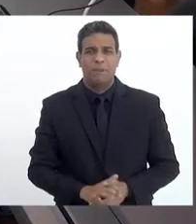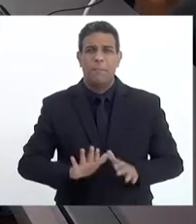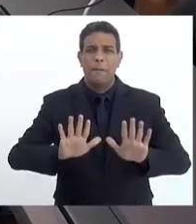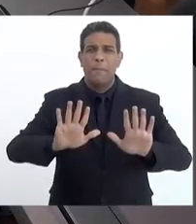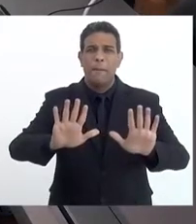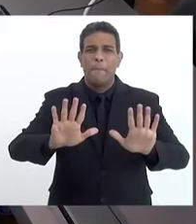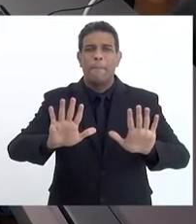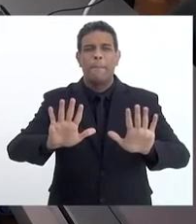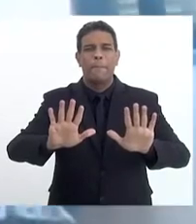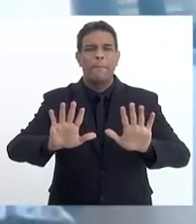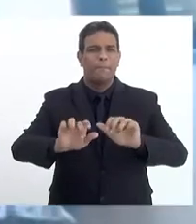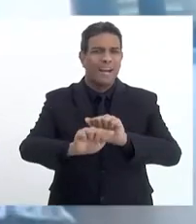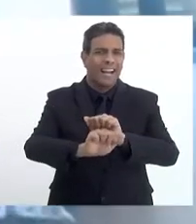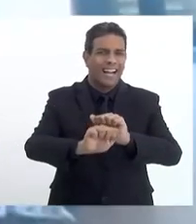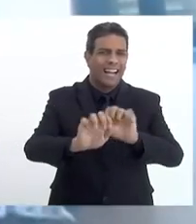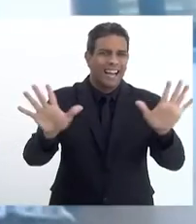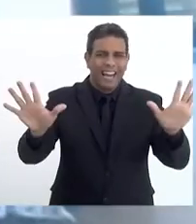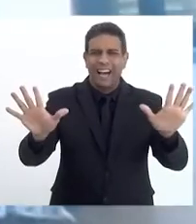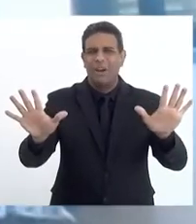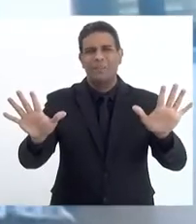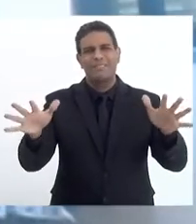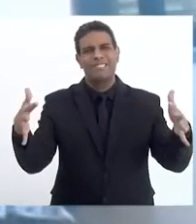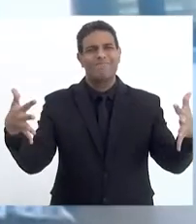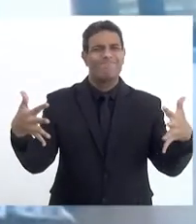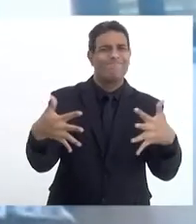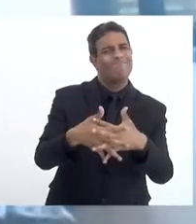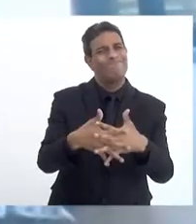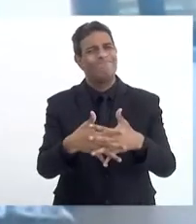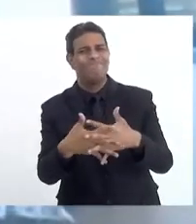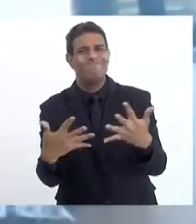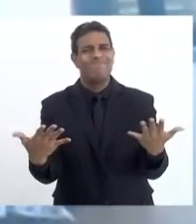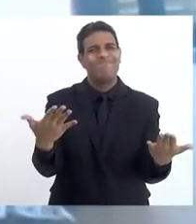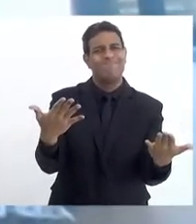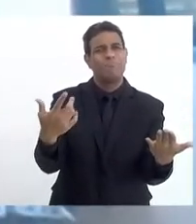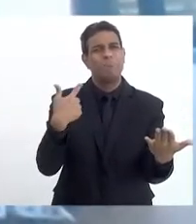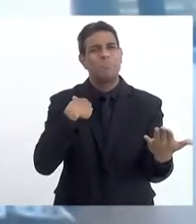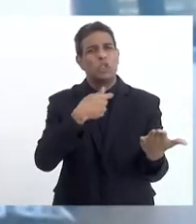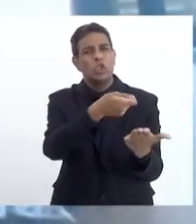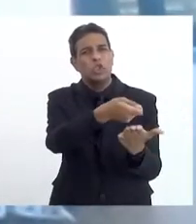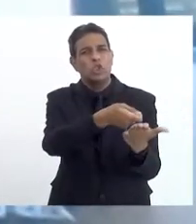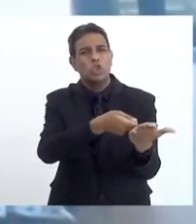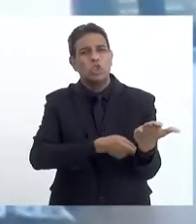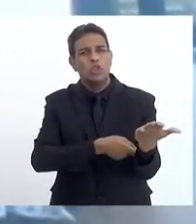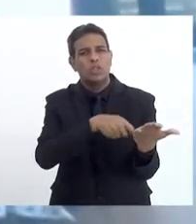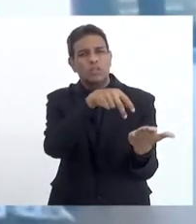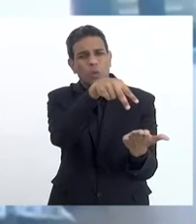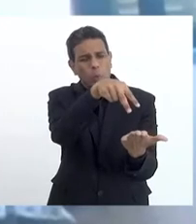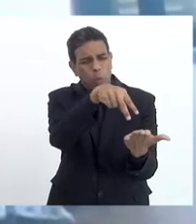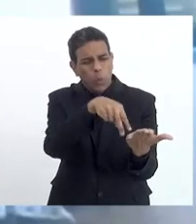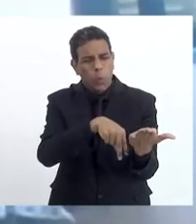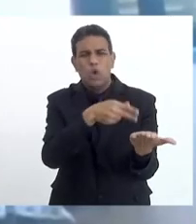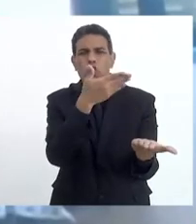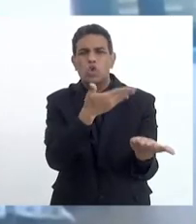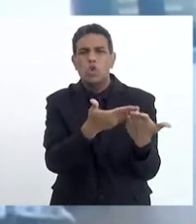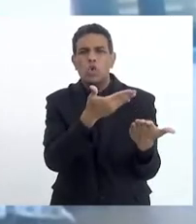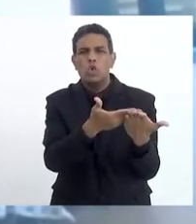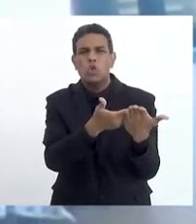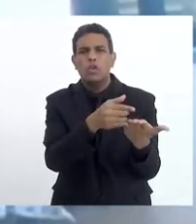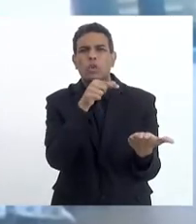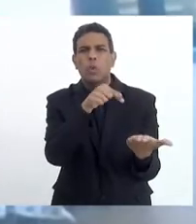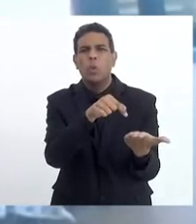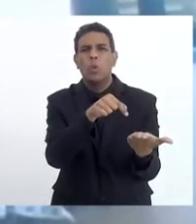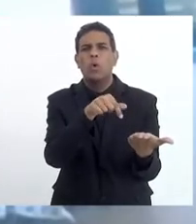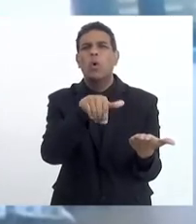Alguém podia me dar, Márcio Pacheco? Sim. Eu estou lendo aqui, eu não estudei o projeto. Estou lendo aqui.